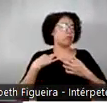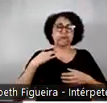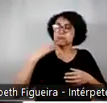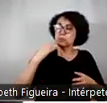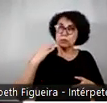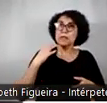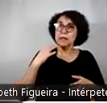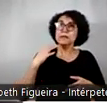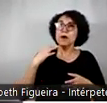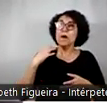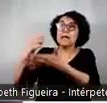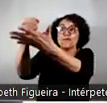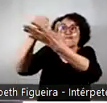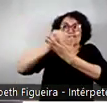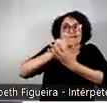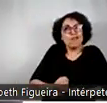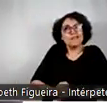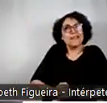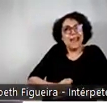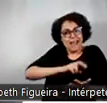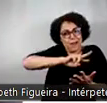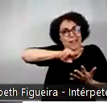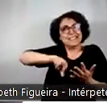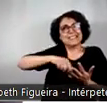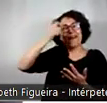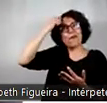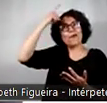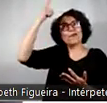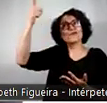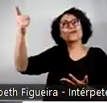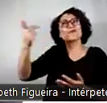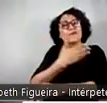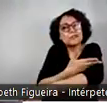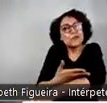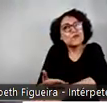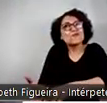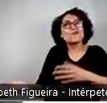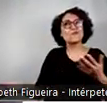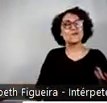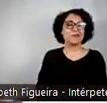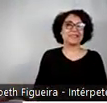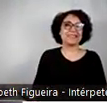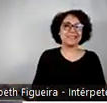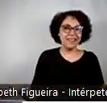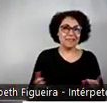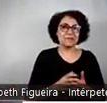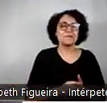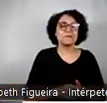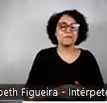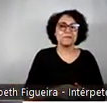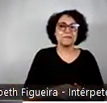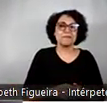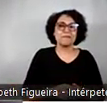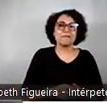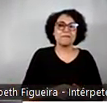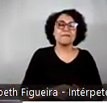forçada, e que acaba, né, nos afetando, né, subjetivamente, né, como eu trago, né, lá no começo, que a migração é sempre